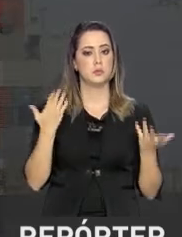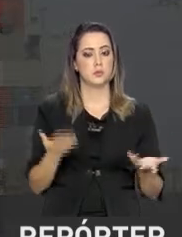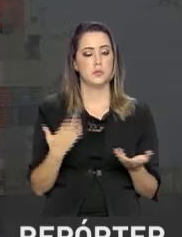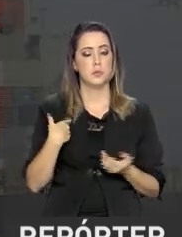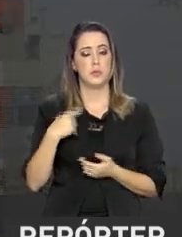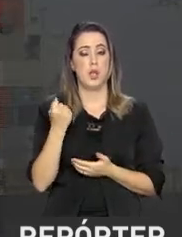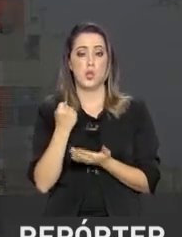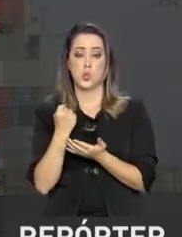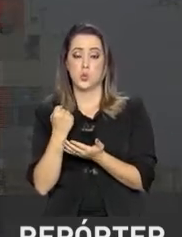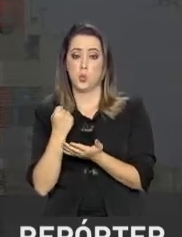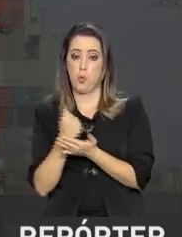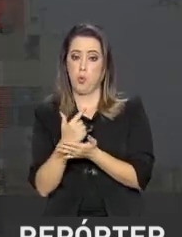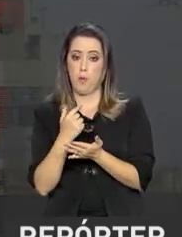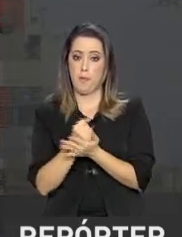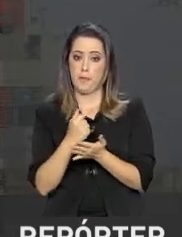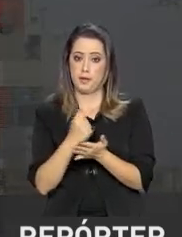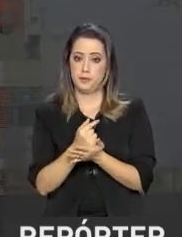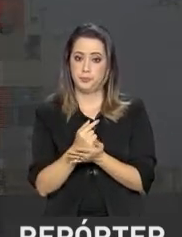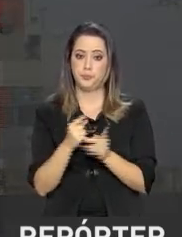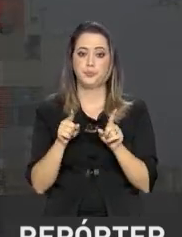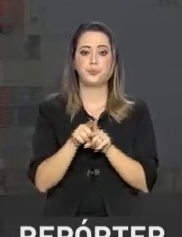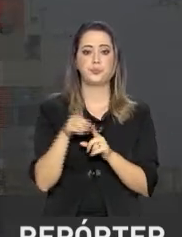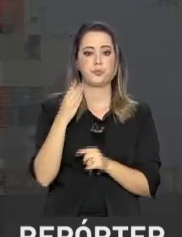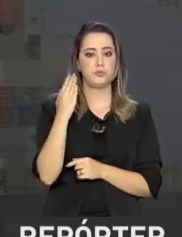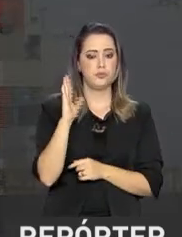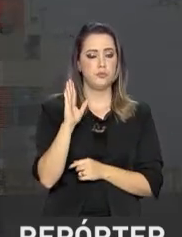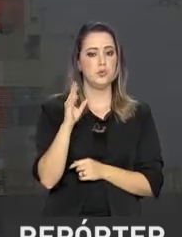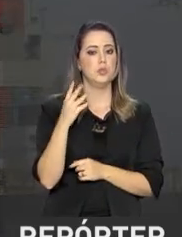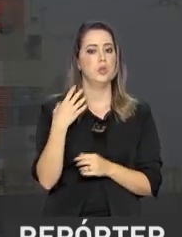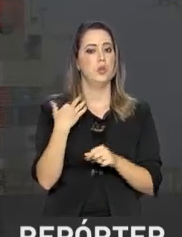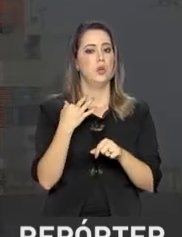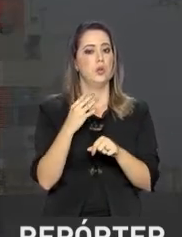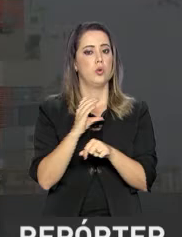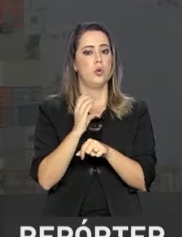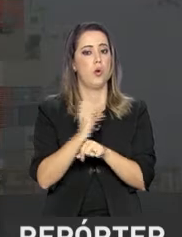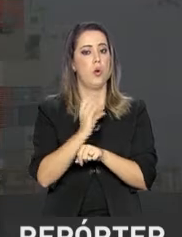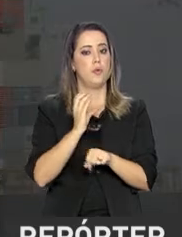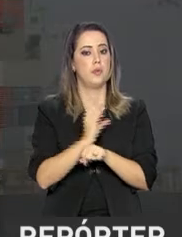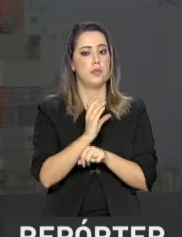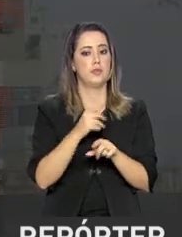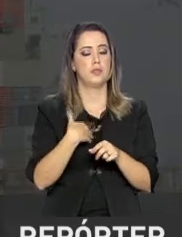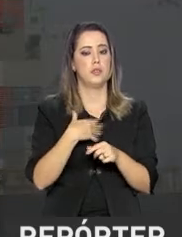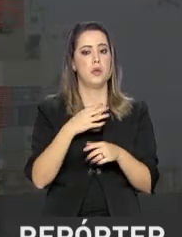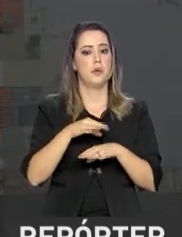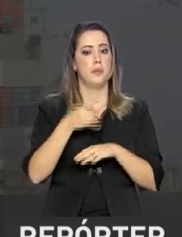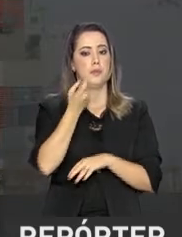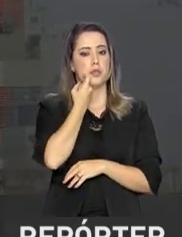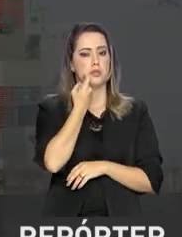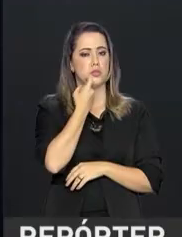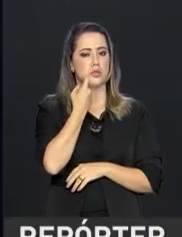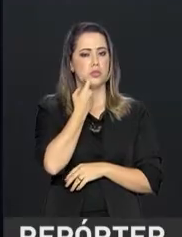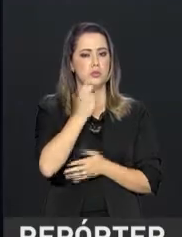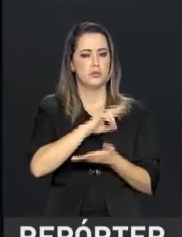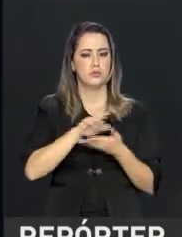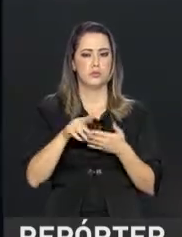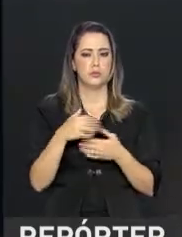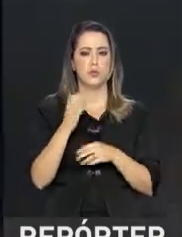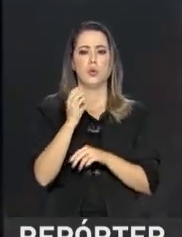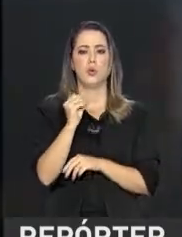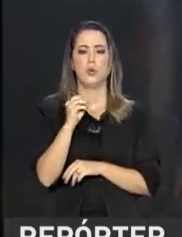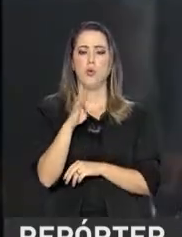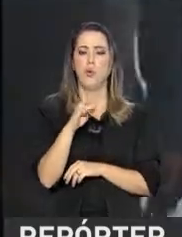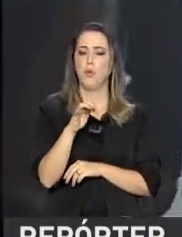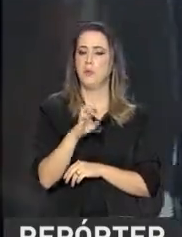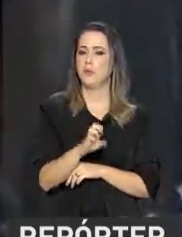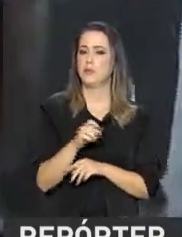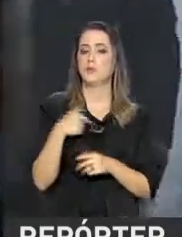entre os produtos importados pelo brasil os destaques são cobre salmão e minério de cobre ao lado da primeira dama